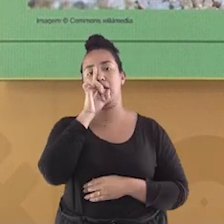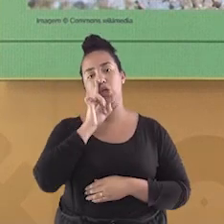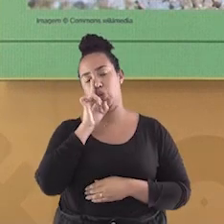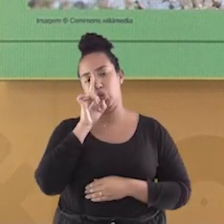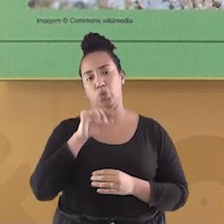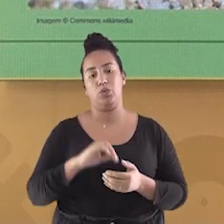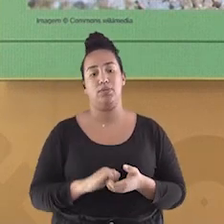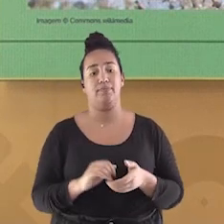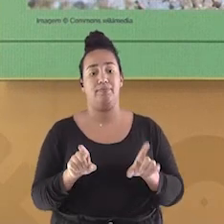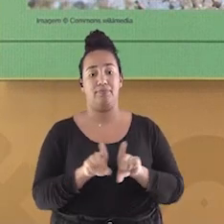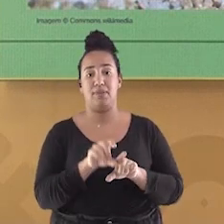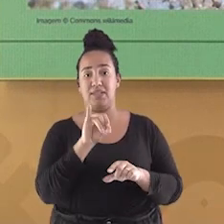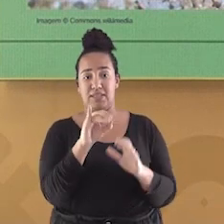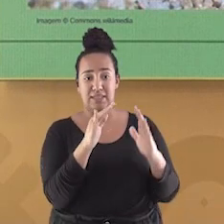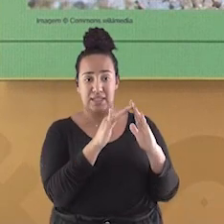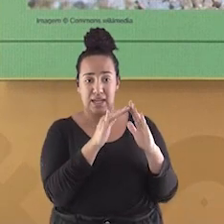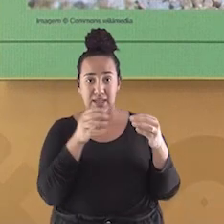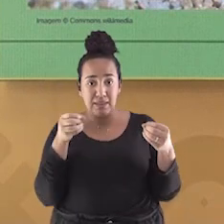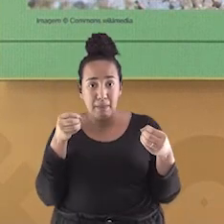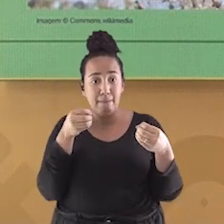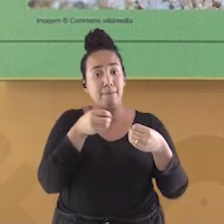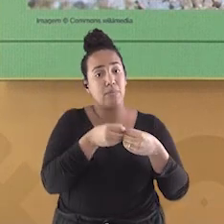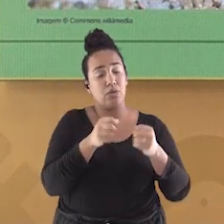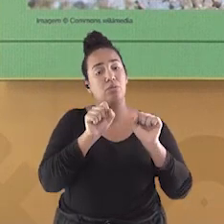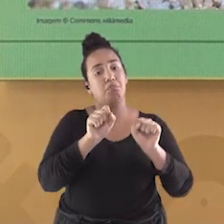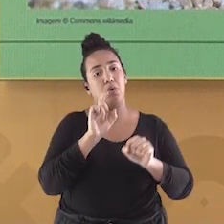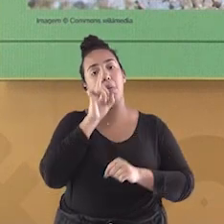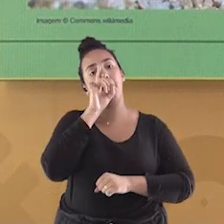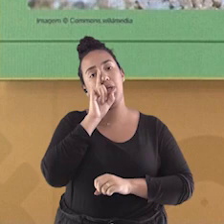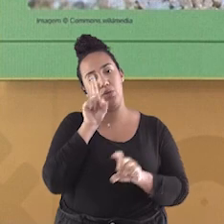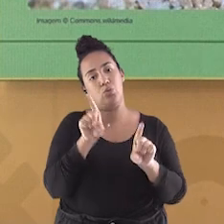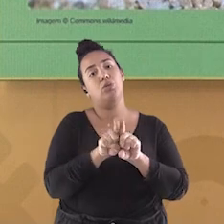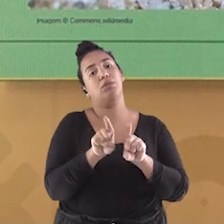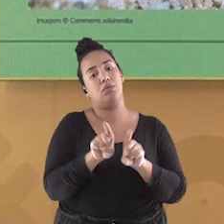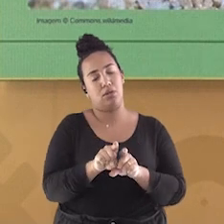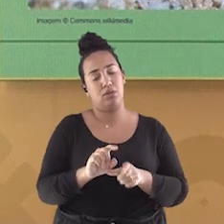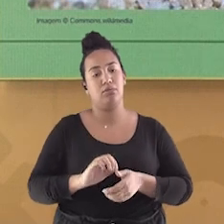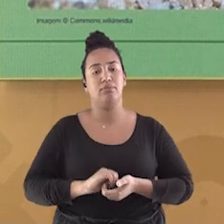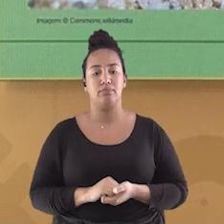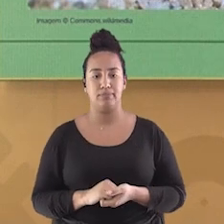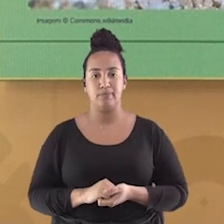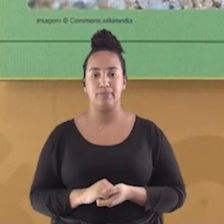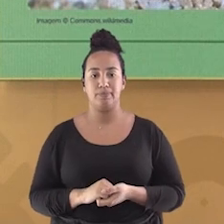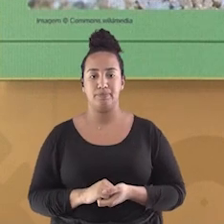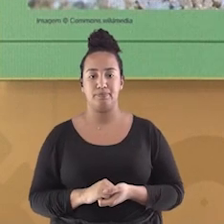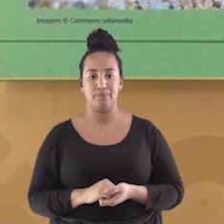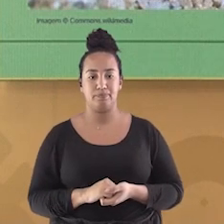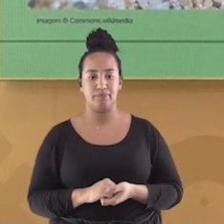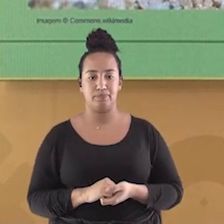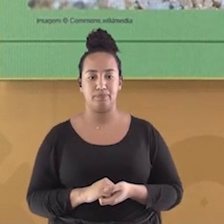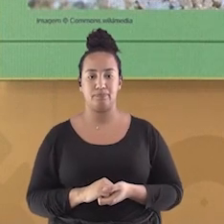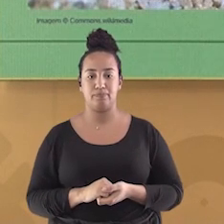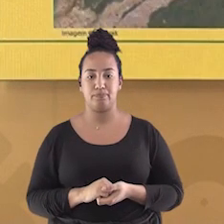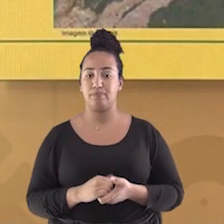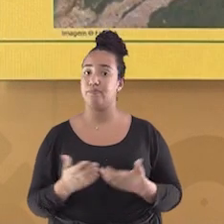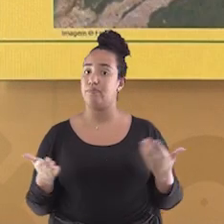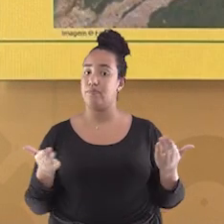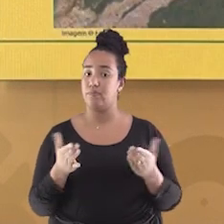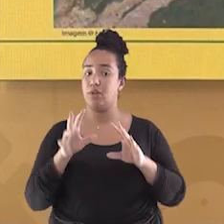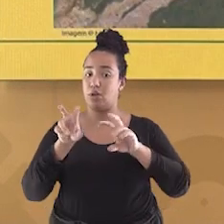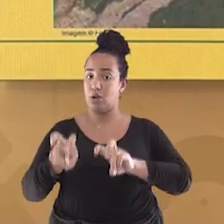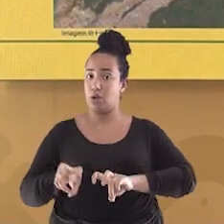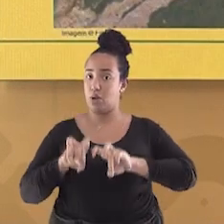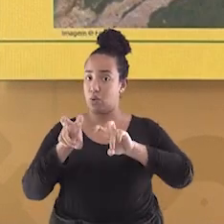as construções muito próximas correm risco de serem atingidas. Já na área